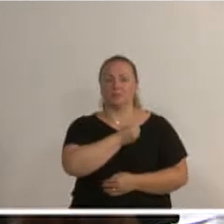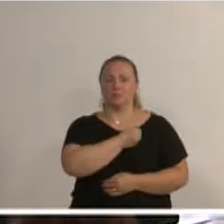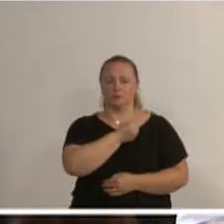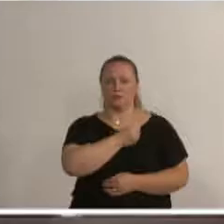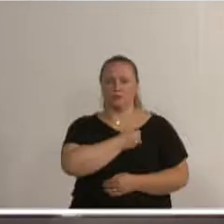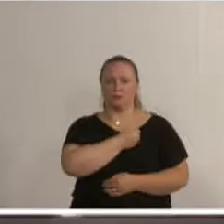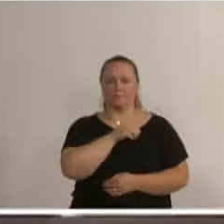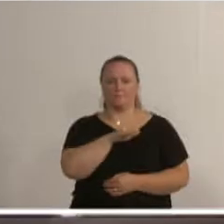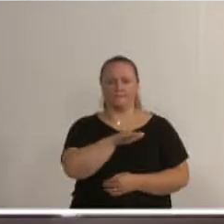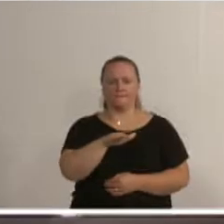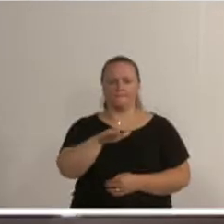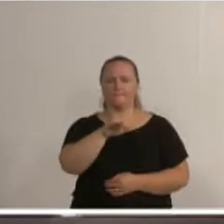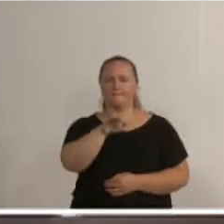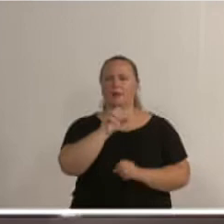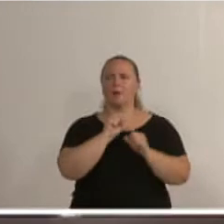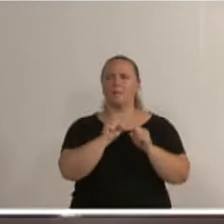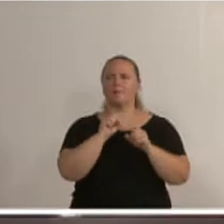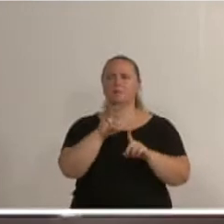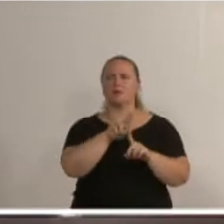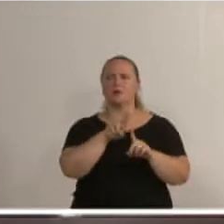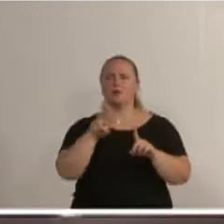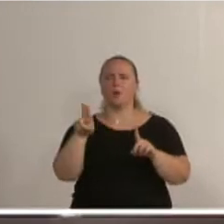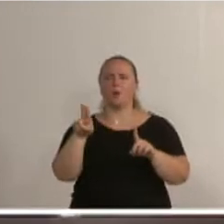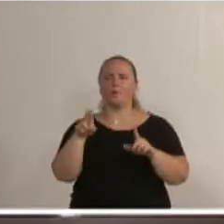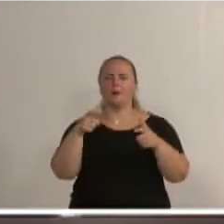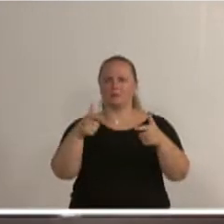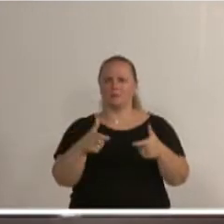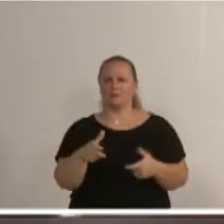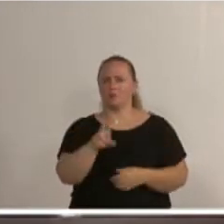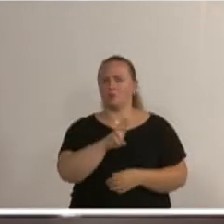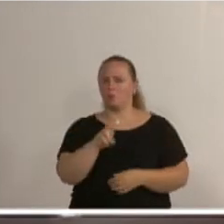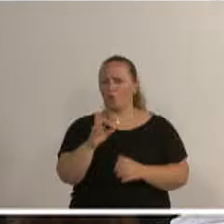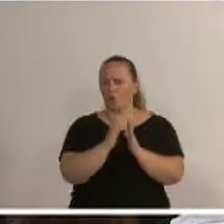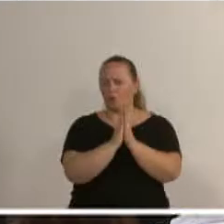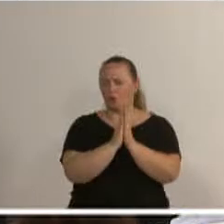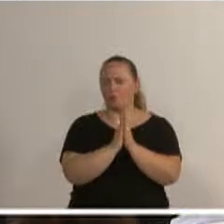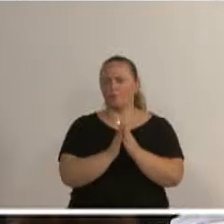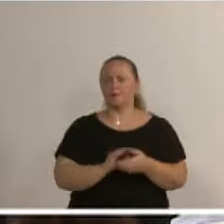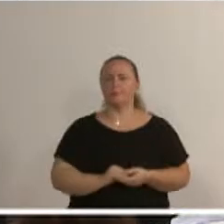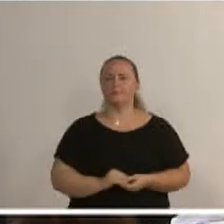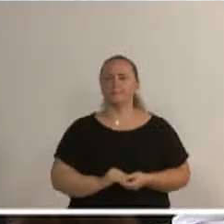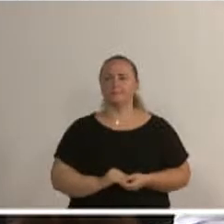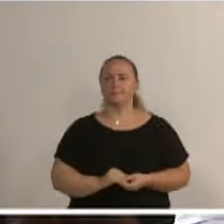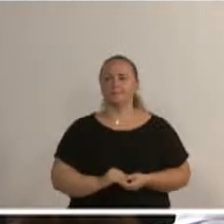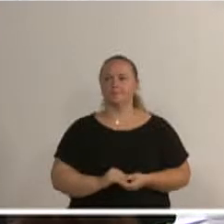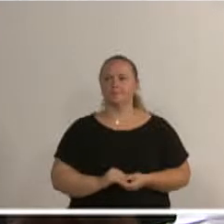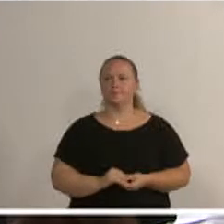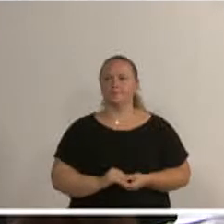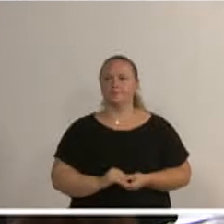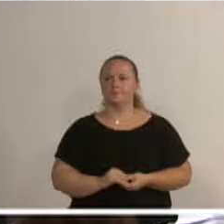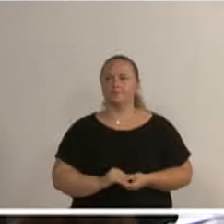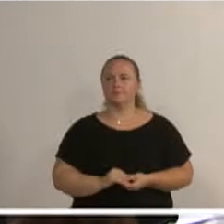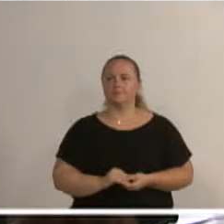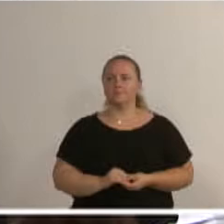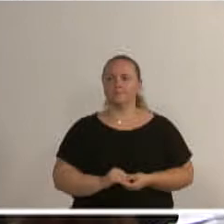gente visualizar, o senhor poderia citar o nome da localidade, claro, por favor? Obrigado. Sem problema, desculpa. A questão, vamos